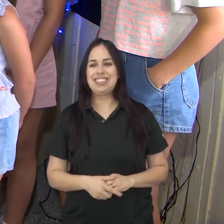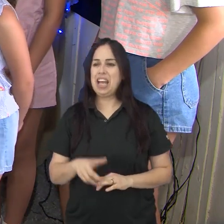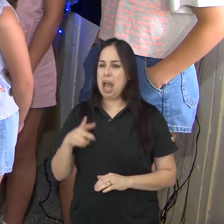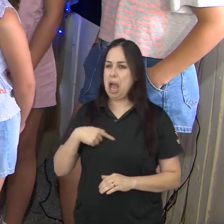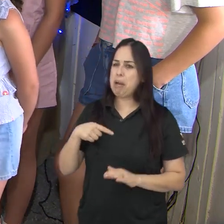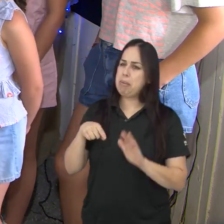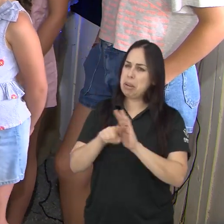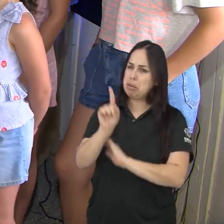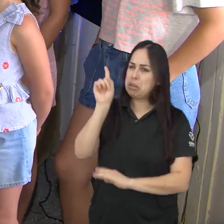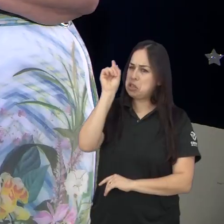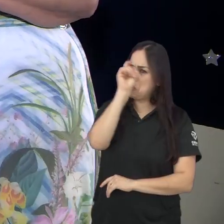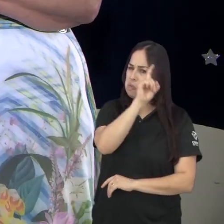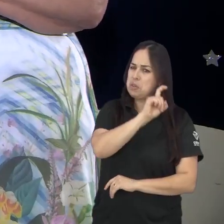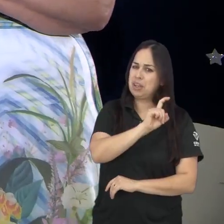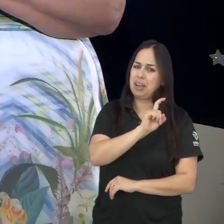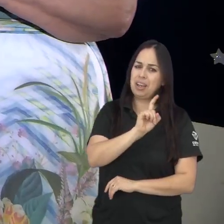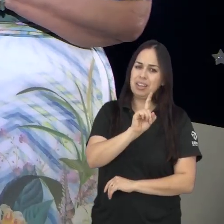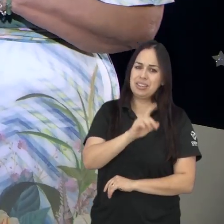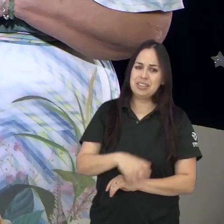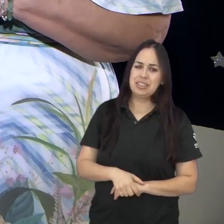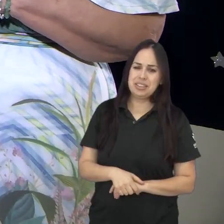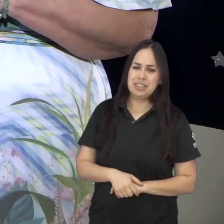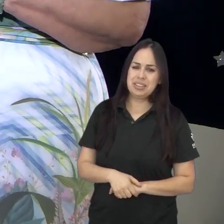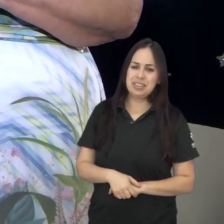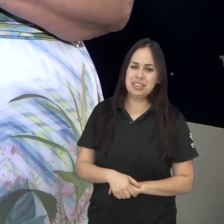É uma pergunta difícil, eu sei, mas sério.